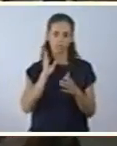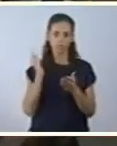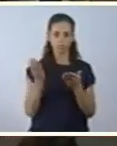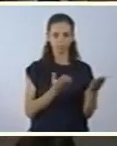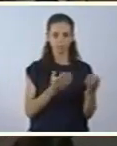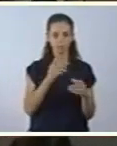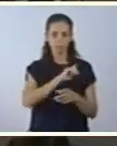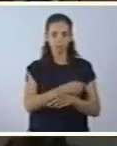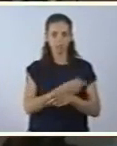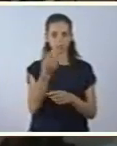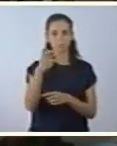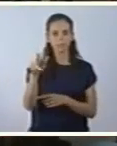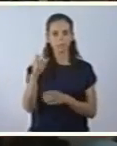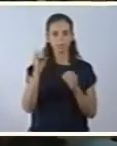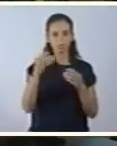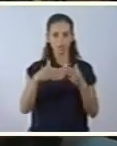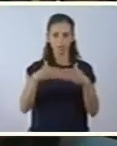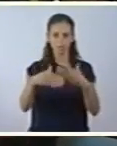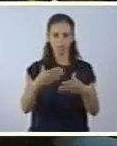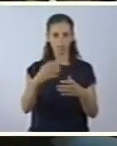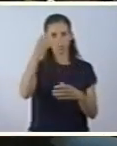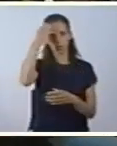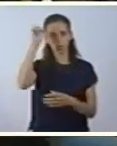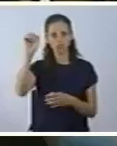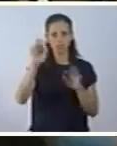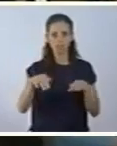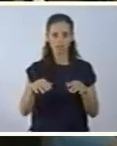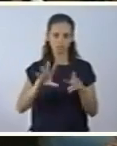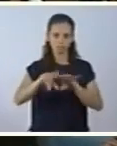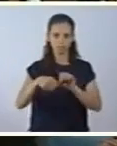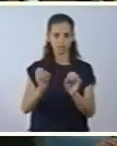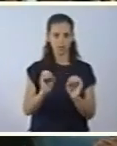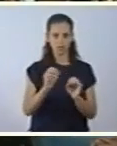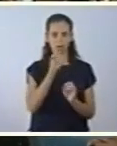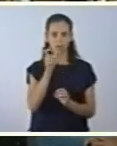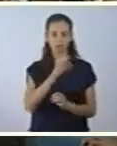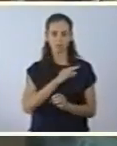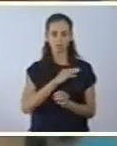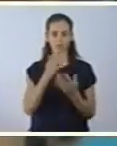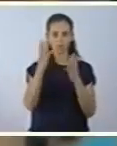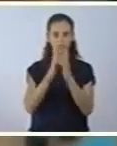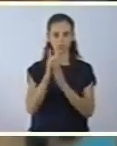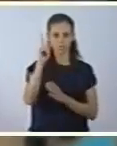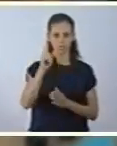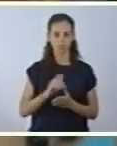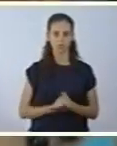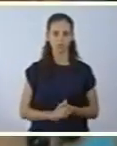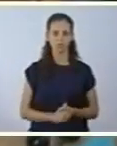seu poder é eterno, que nunca passará, e o seu reino jamais será destruído. Palavra do Senhor.